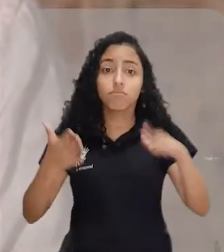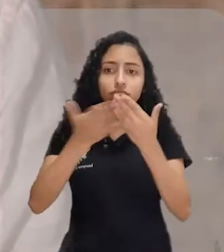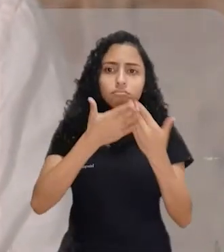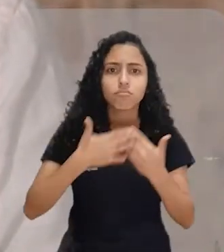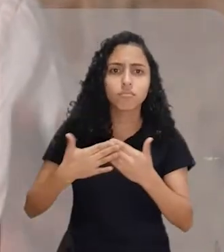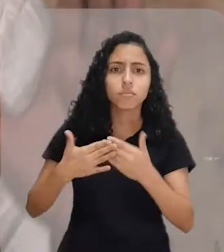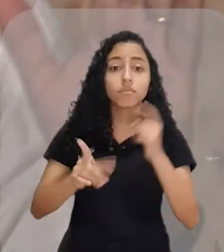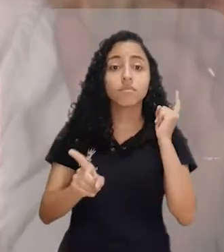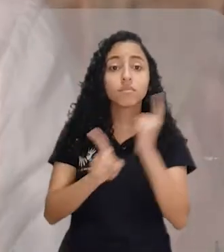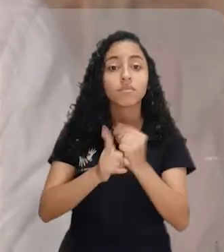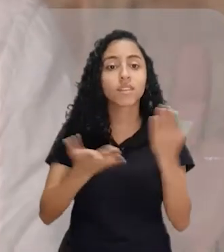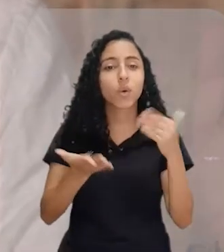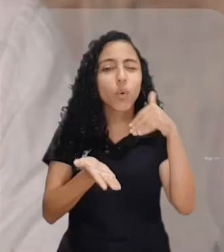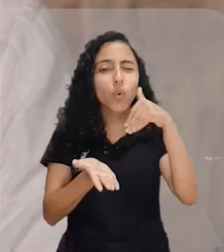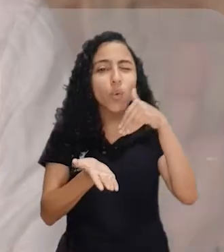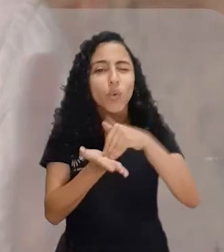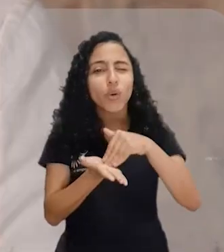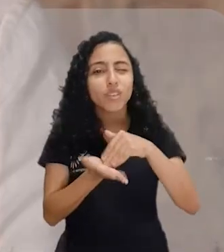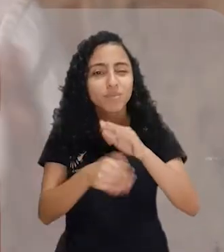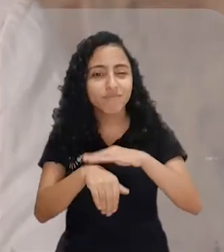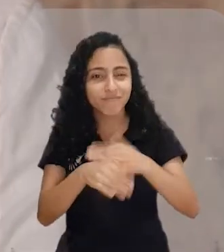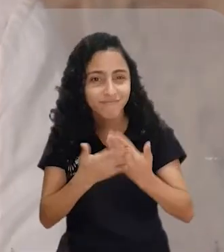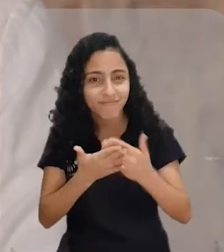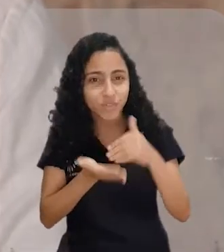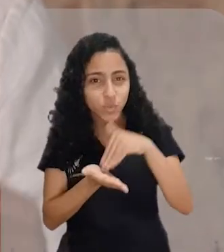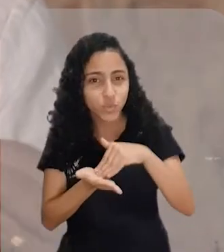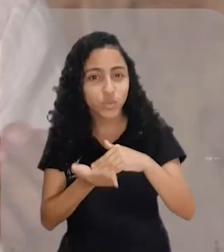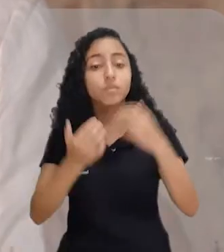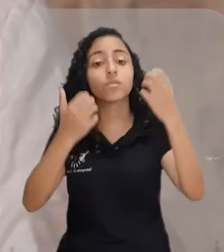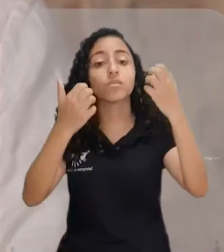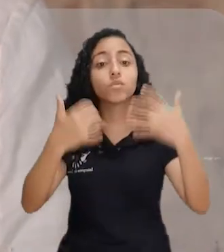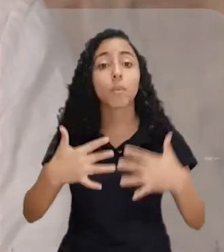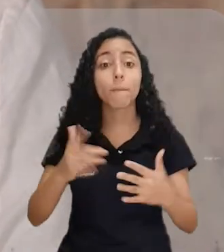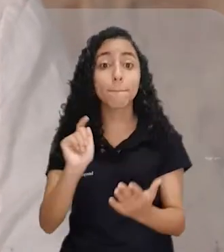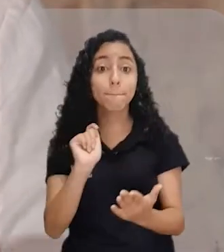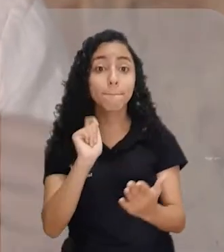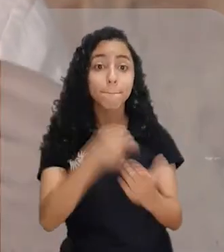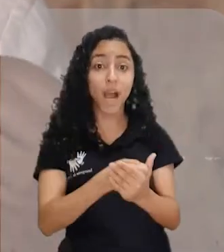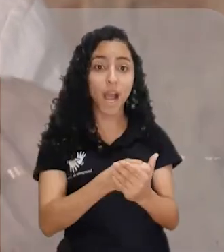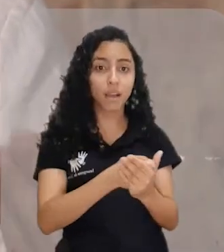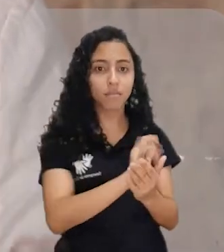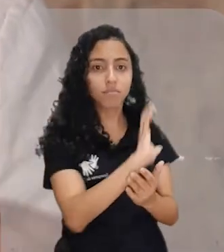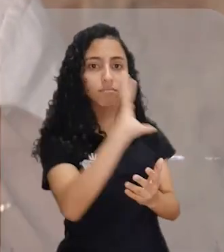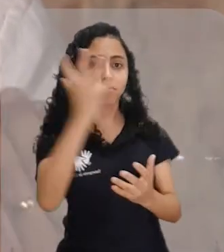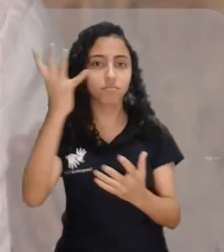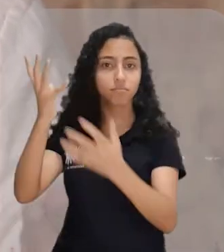dessa lógica, então, a gente vai entrar na parte final da nossa aula e eu vou falar para vocês, então, sobre